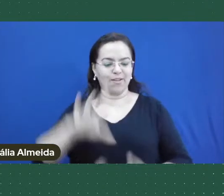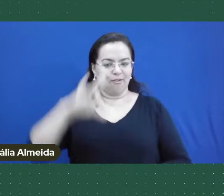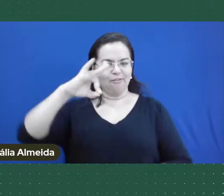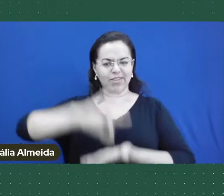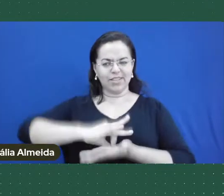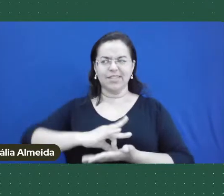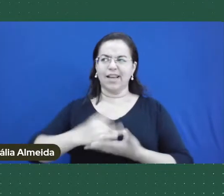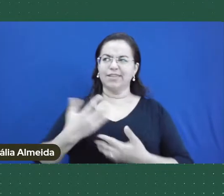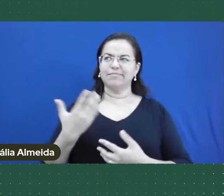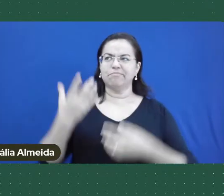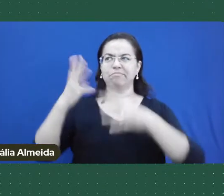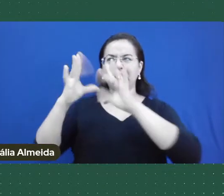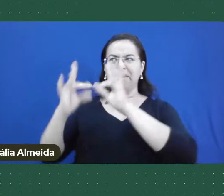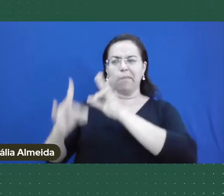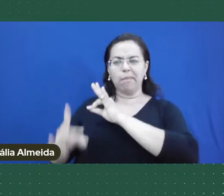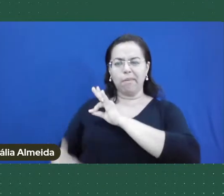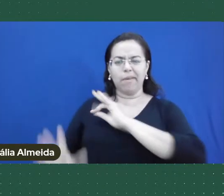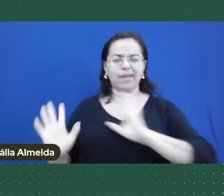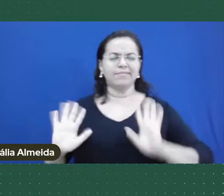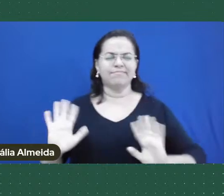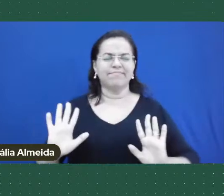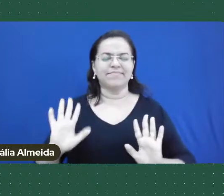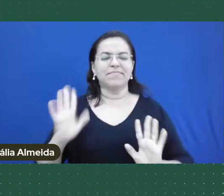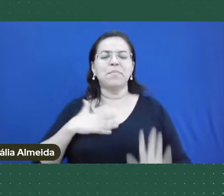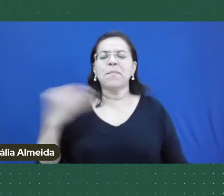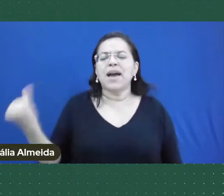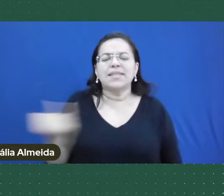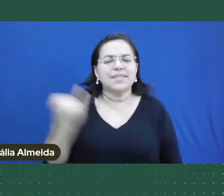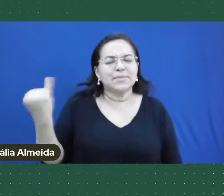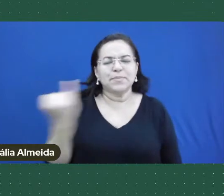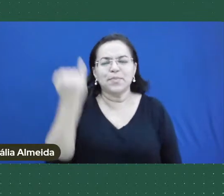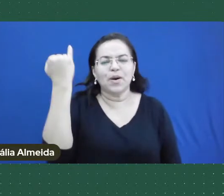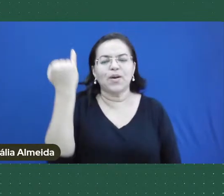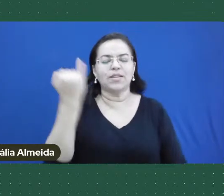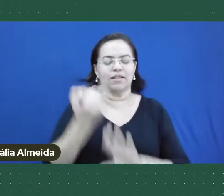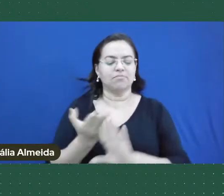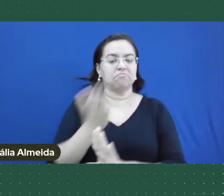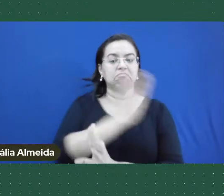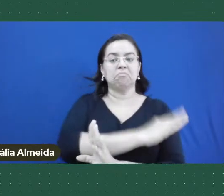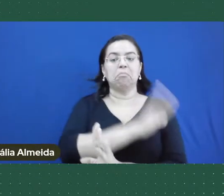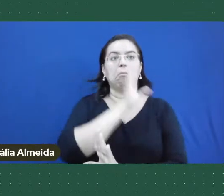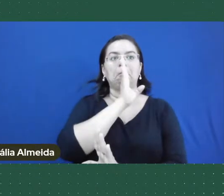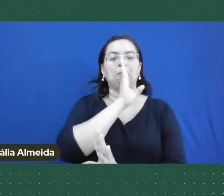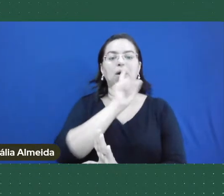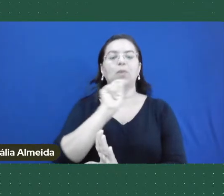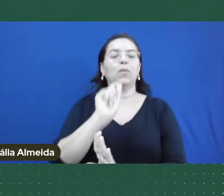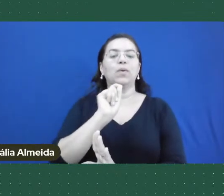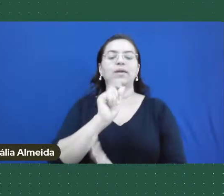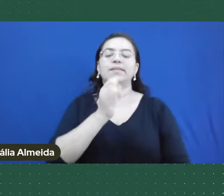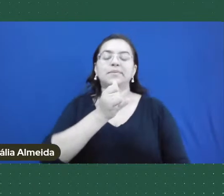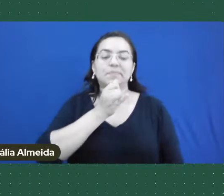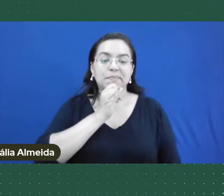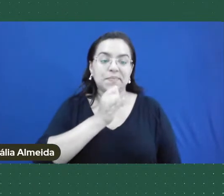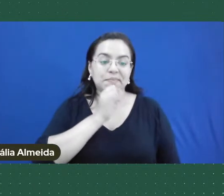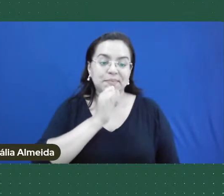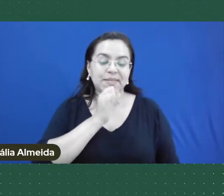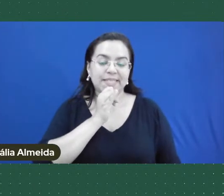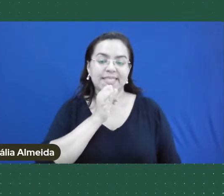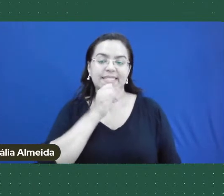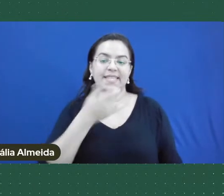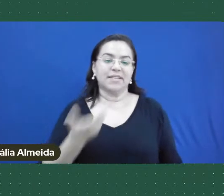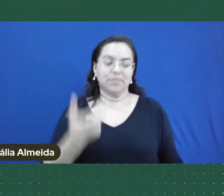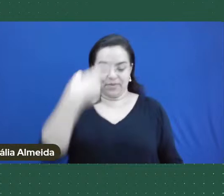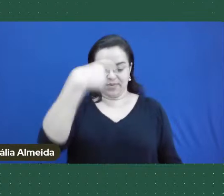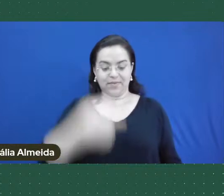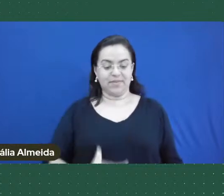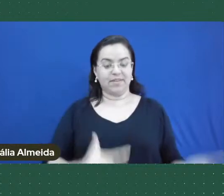Porque eu sempre acho que o mais importante fica de fora. E, por exemplo, eu gostaria